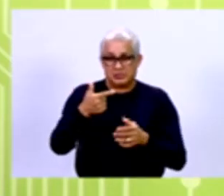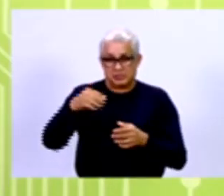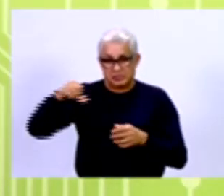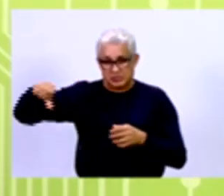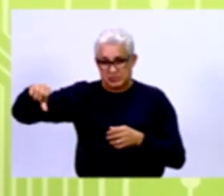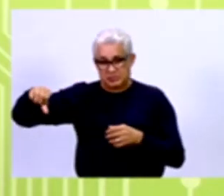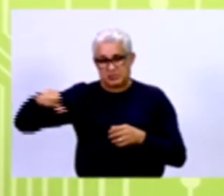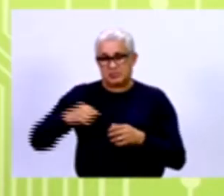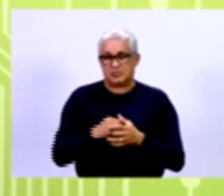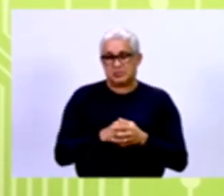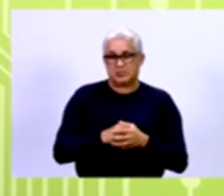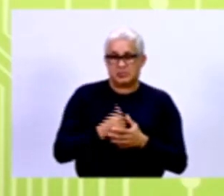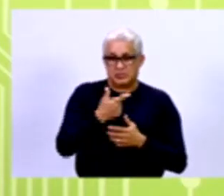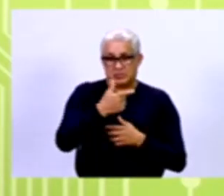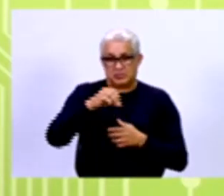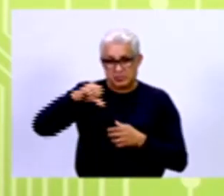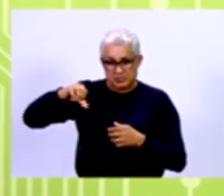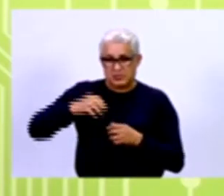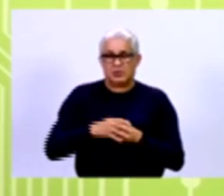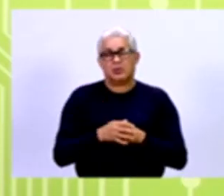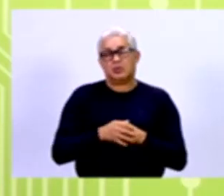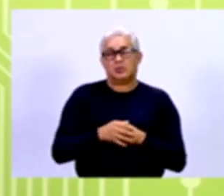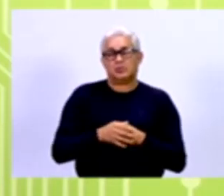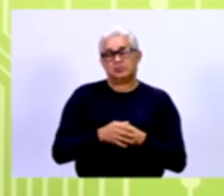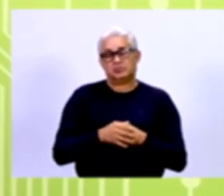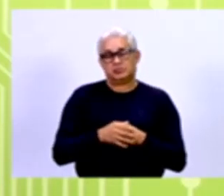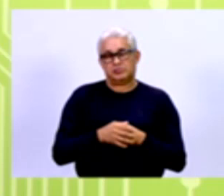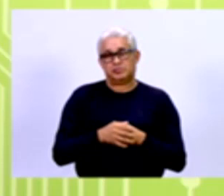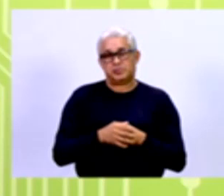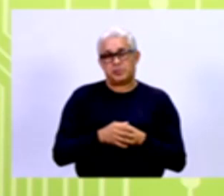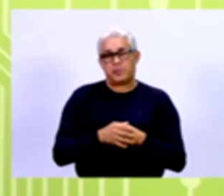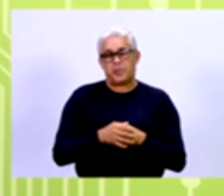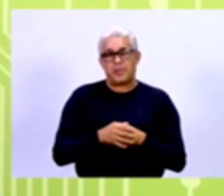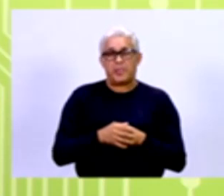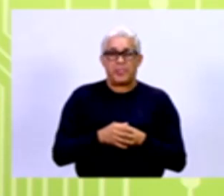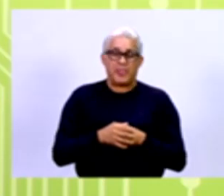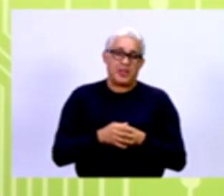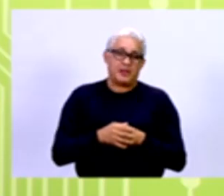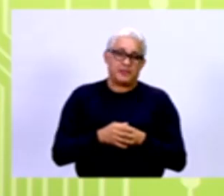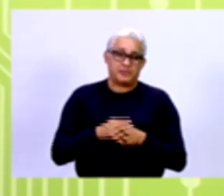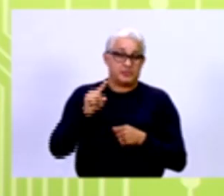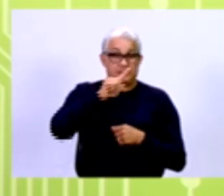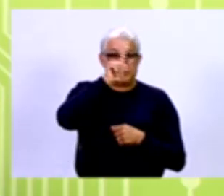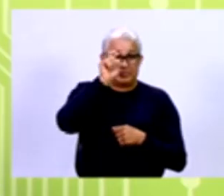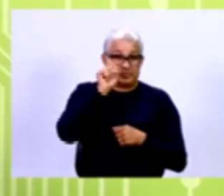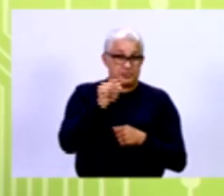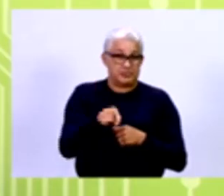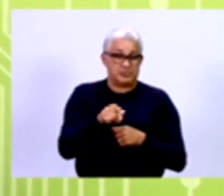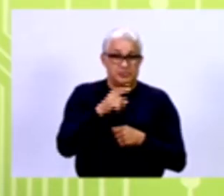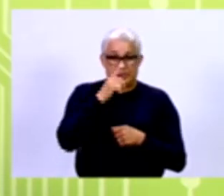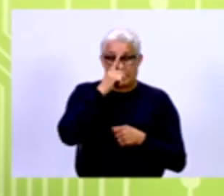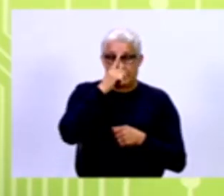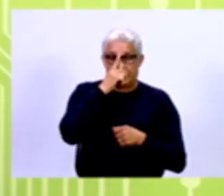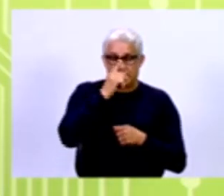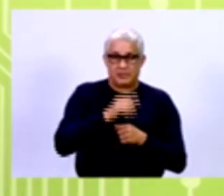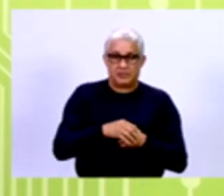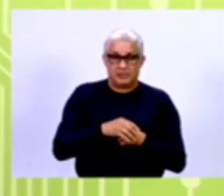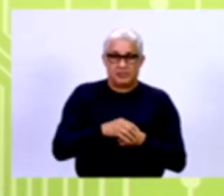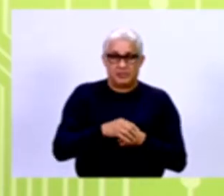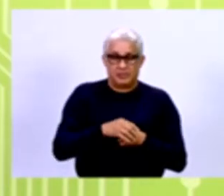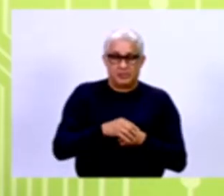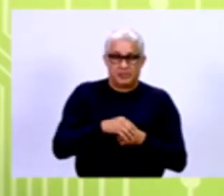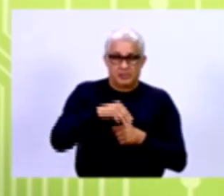2008, 2009, isso coloca uma interrogação a médio e longo